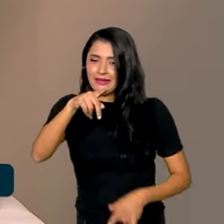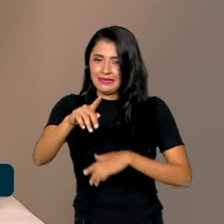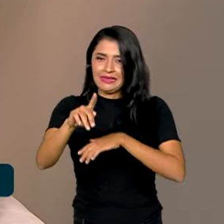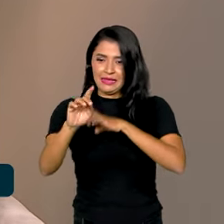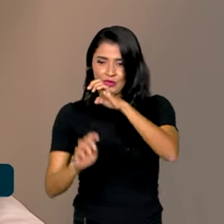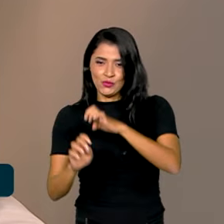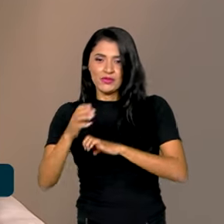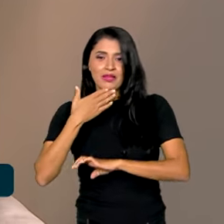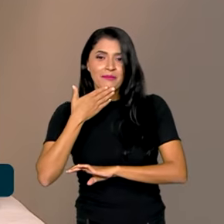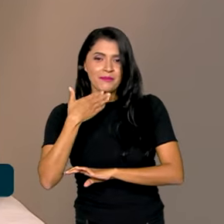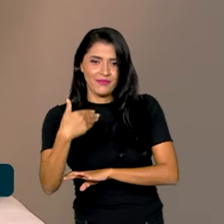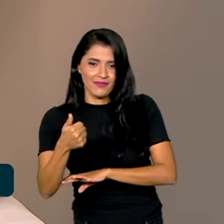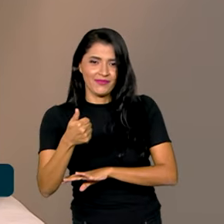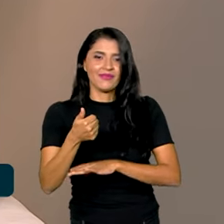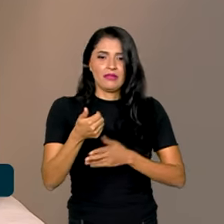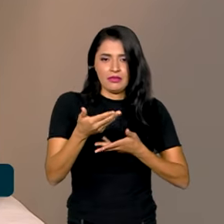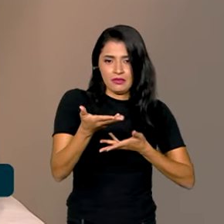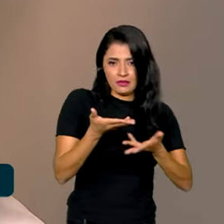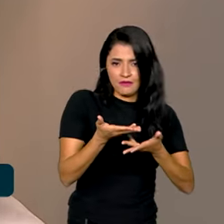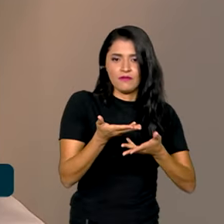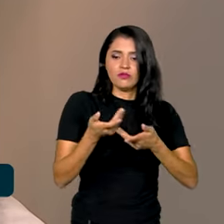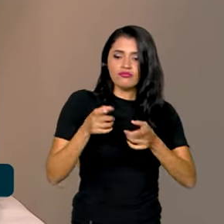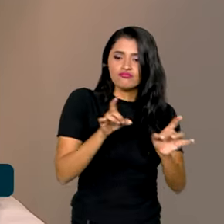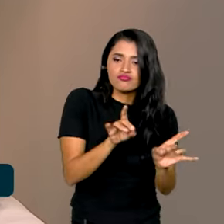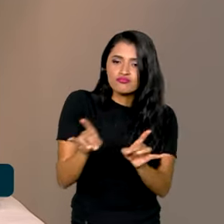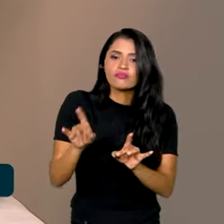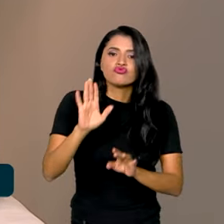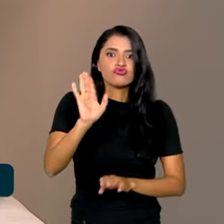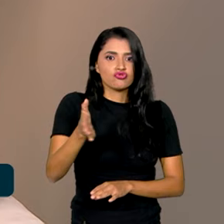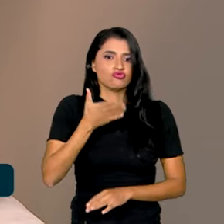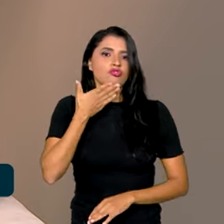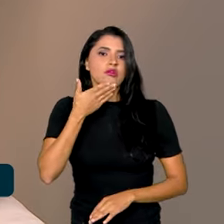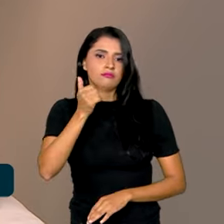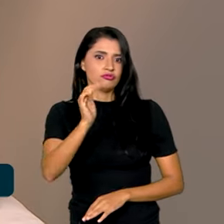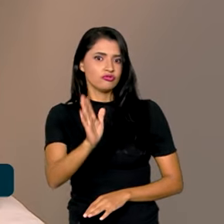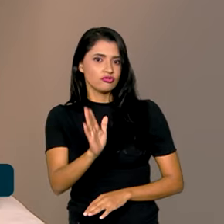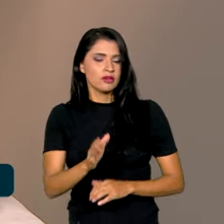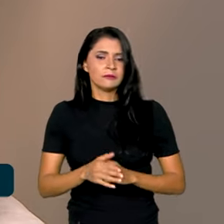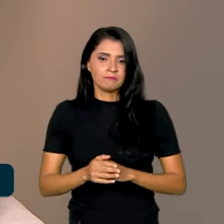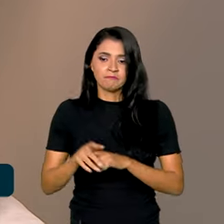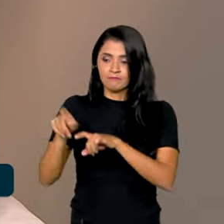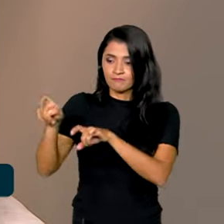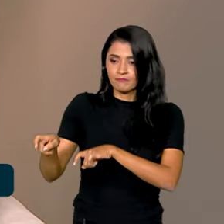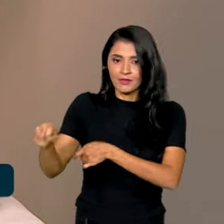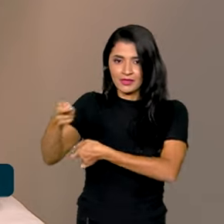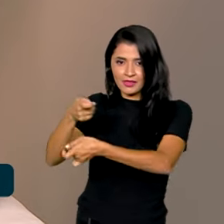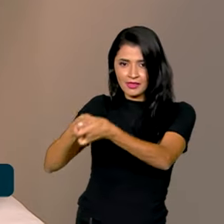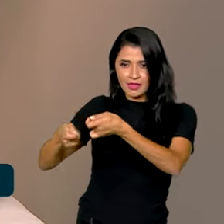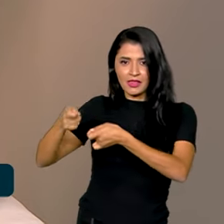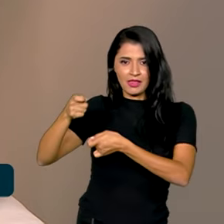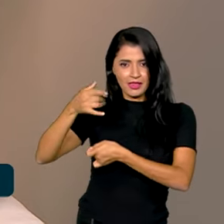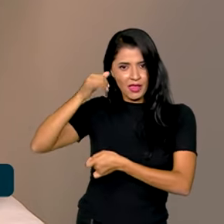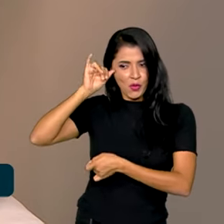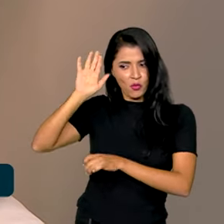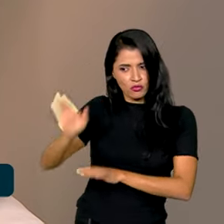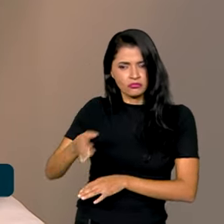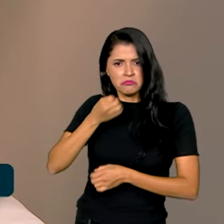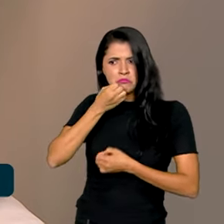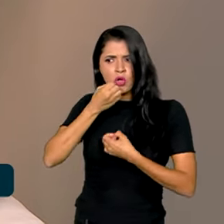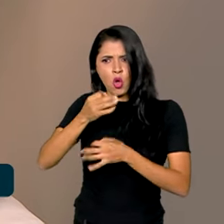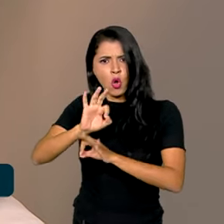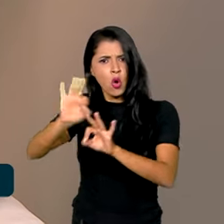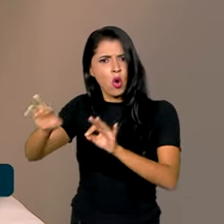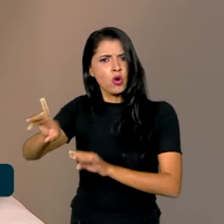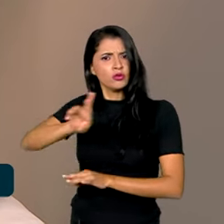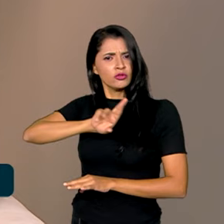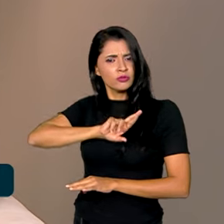melhorando, o serviço e o comércio já melhoraram, né? O agronegócio está respondendo muito bem. Então, acho que para o ano que